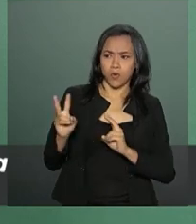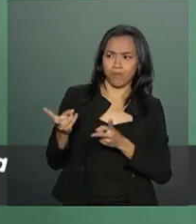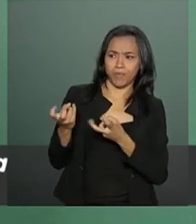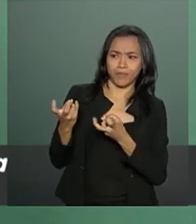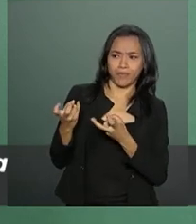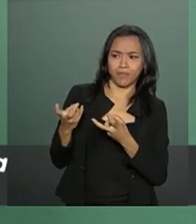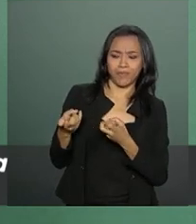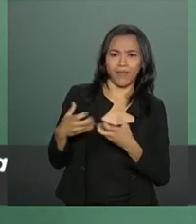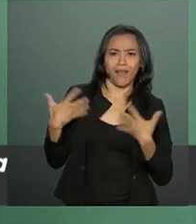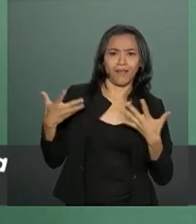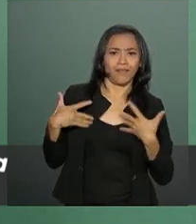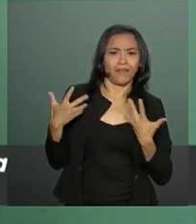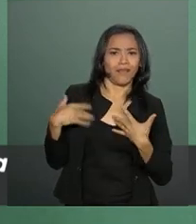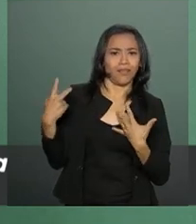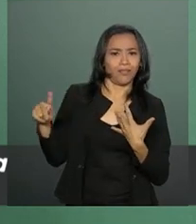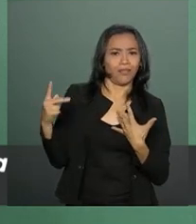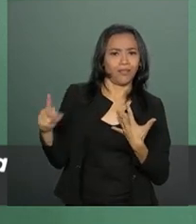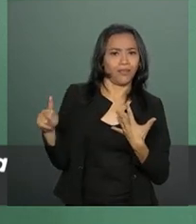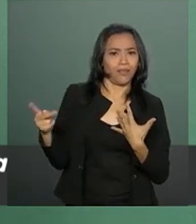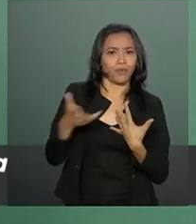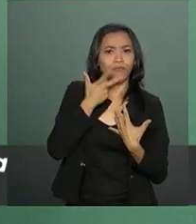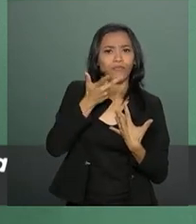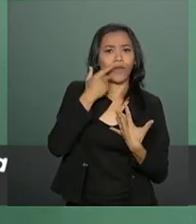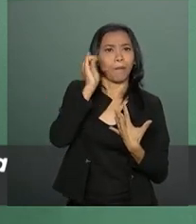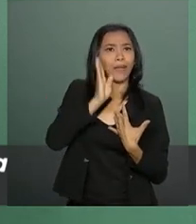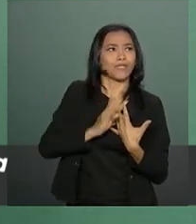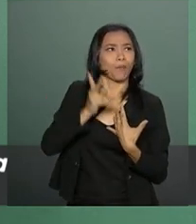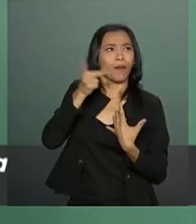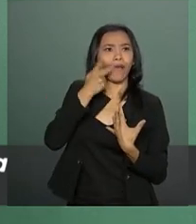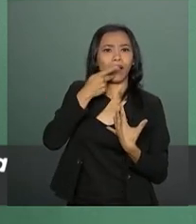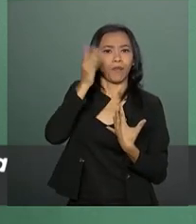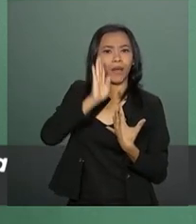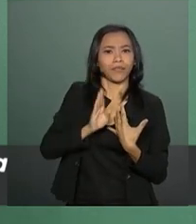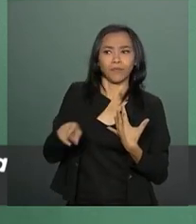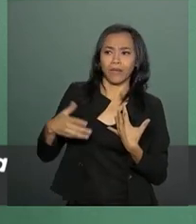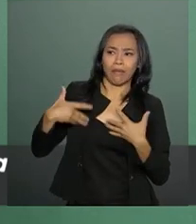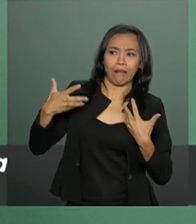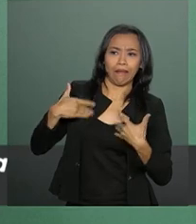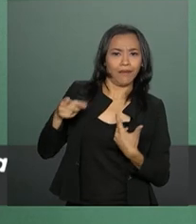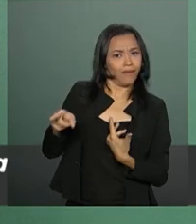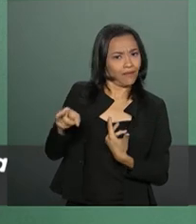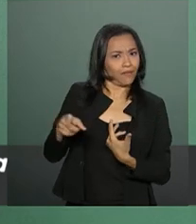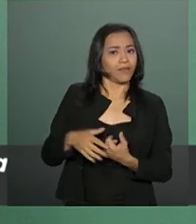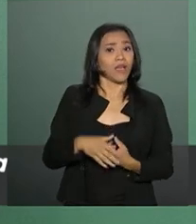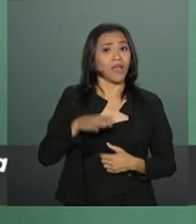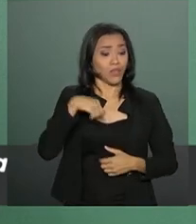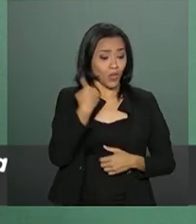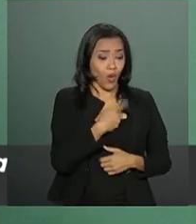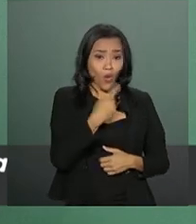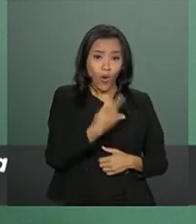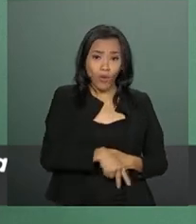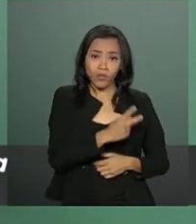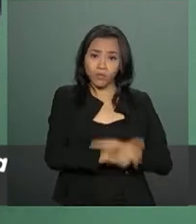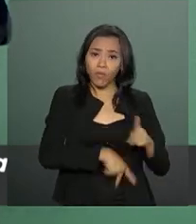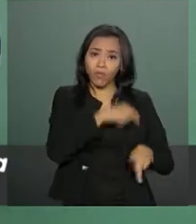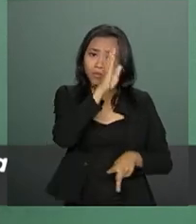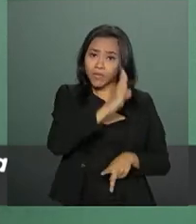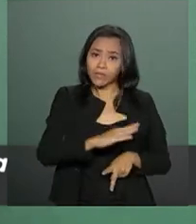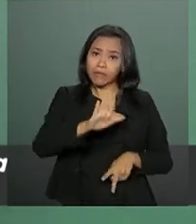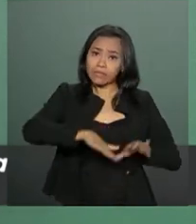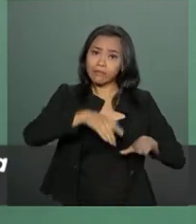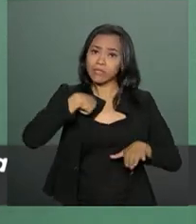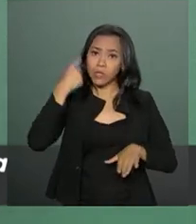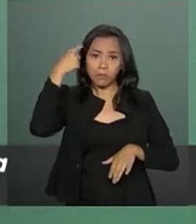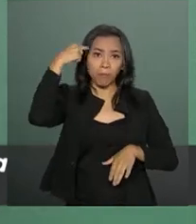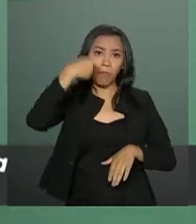ele fala do brasil e uma coisa que eu tenho dito com muita freqüência no brasil no geral são muito pessimistas nós transmitimos neste